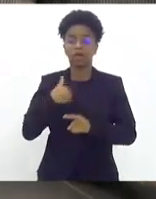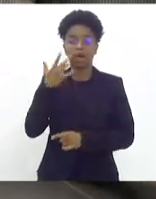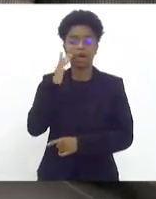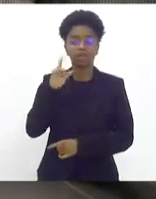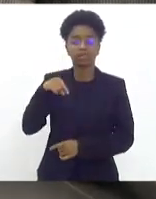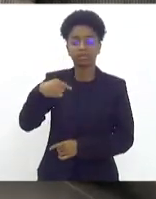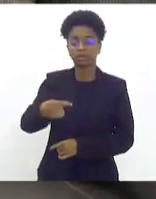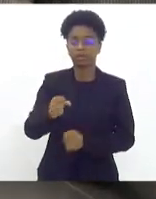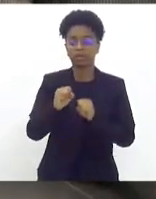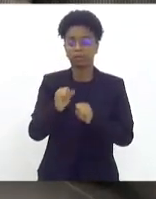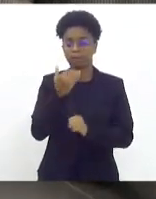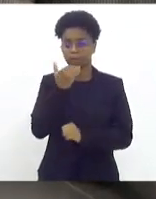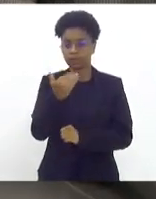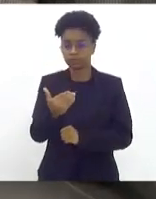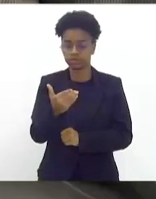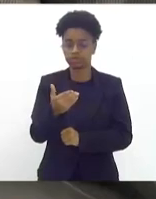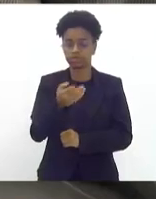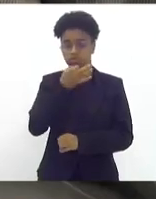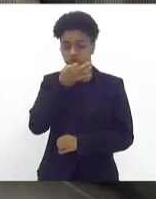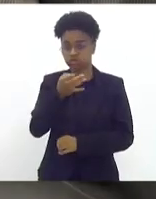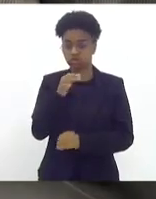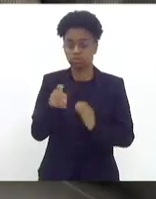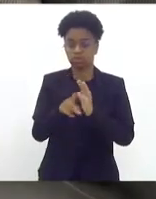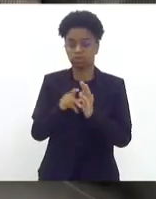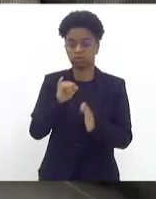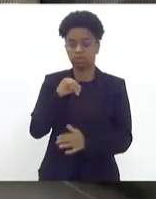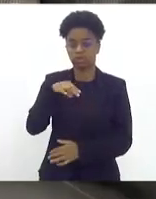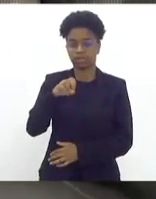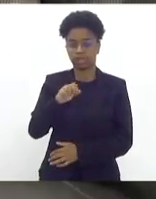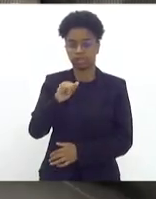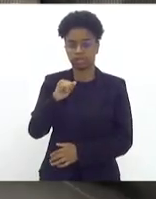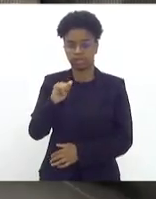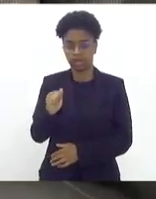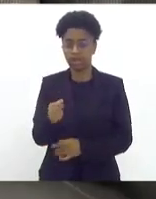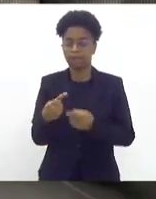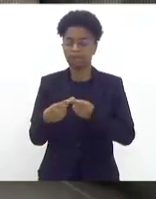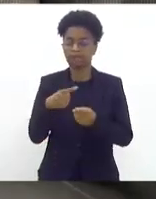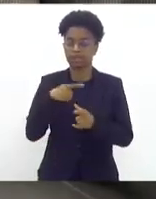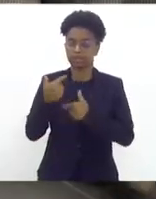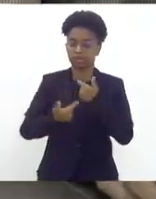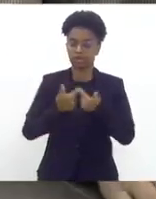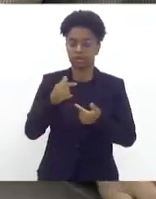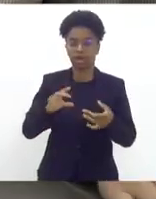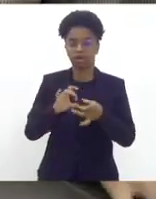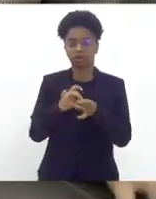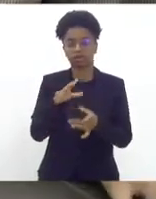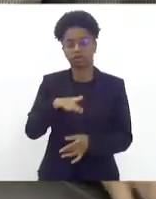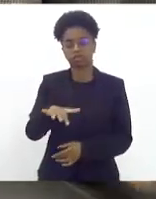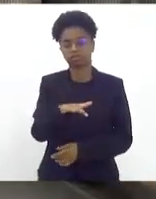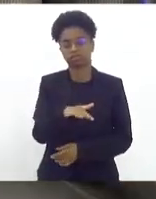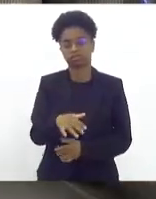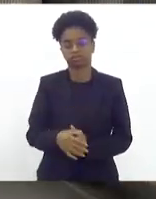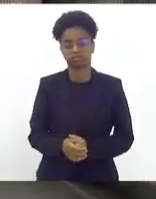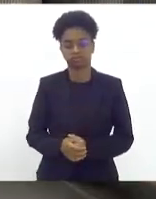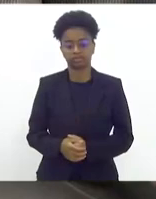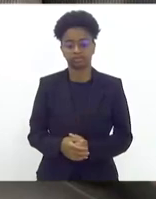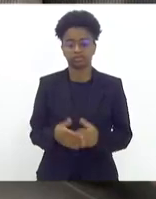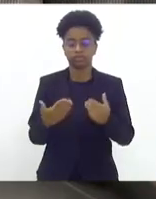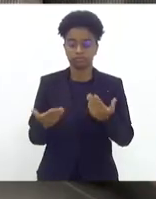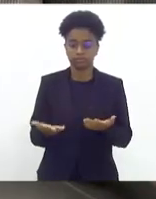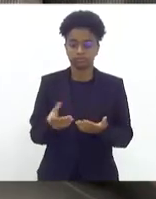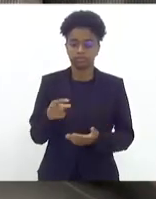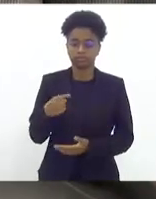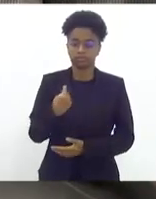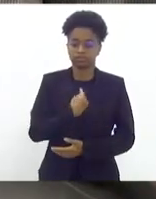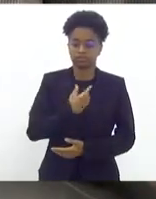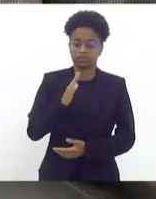podia pedir uma sugestão do INEA, que tem um trabalho em relação a isso, né? A gente fez